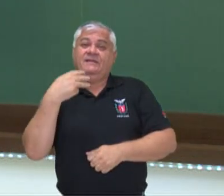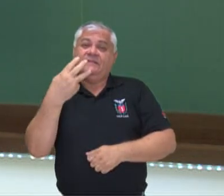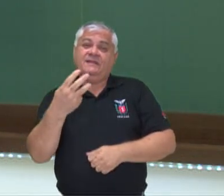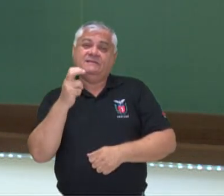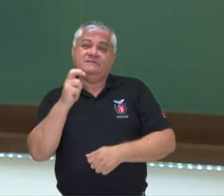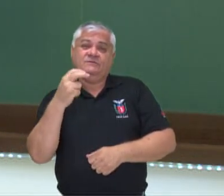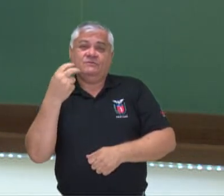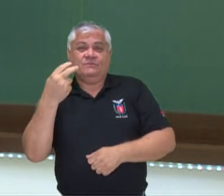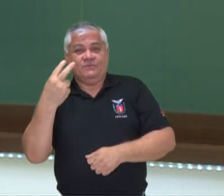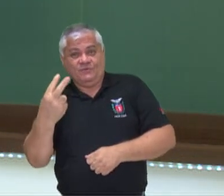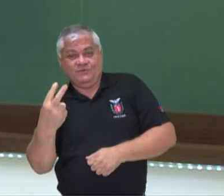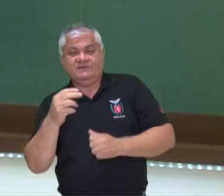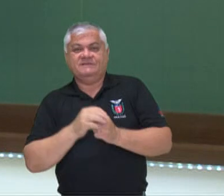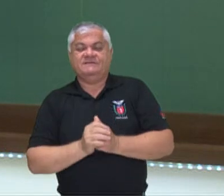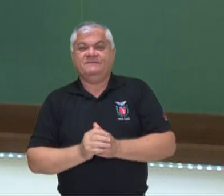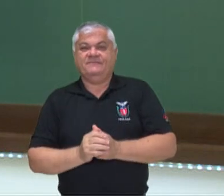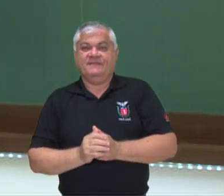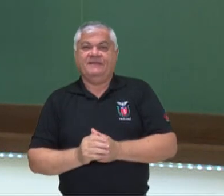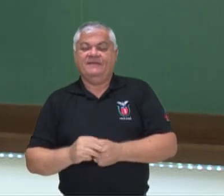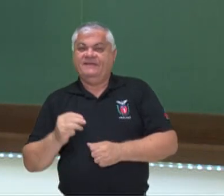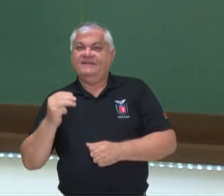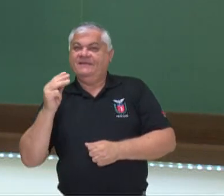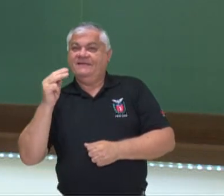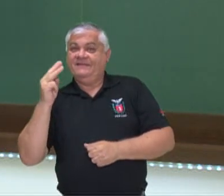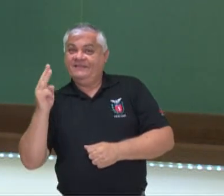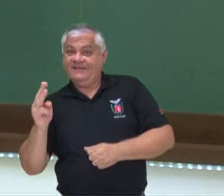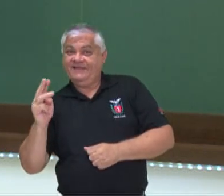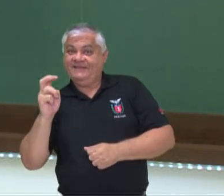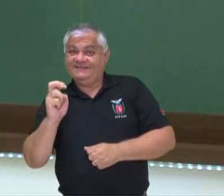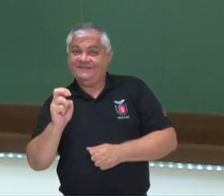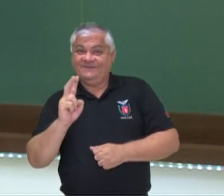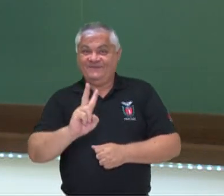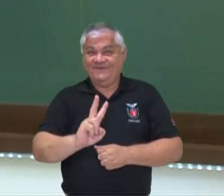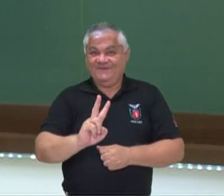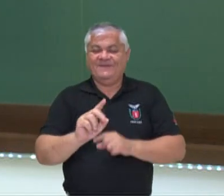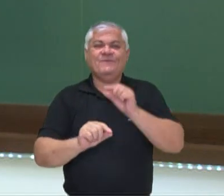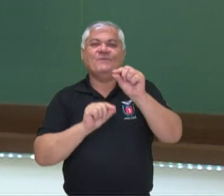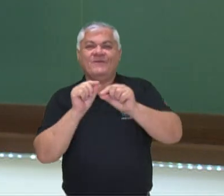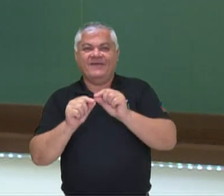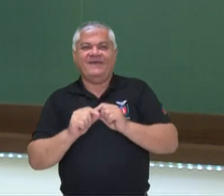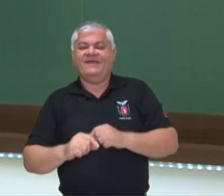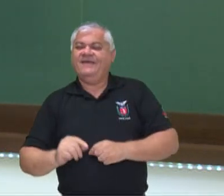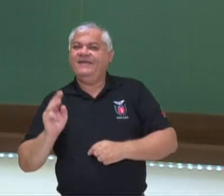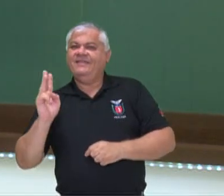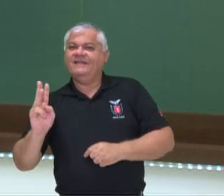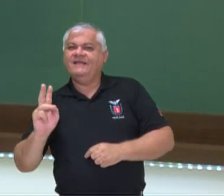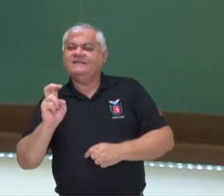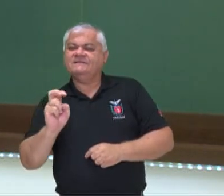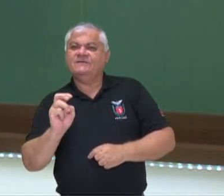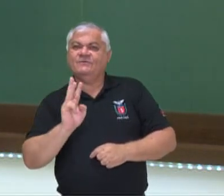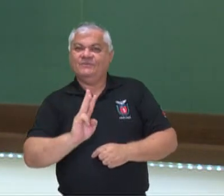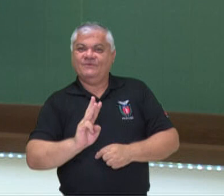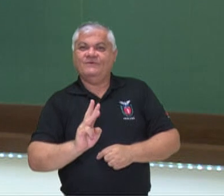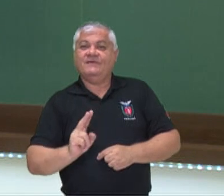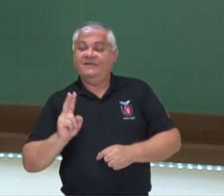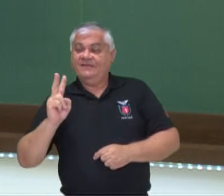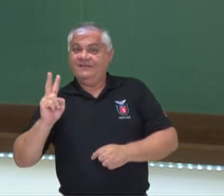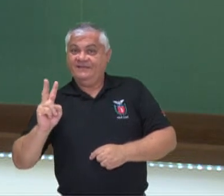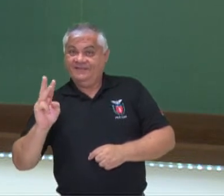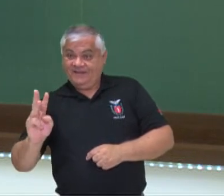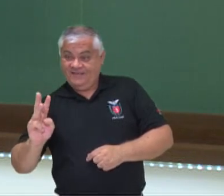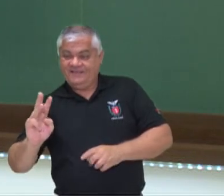3-5-2. Então são os vários sistemas táticos. O que isso significa? 3-5-2, 3 jogadores na